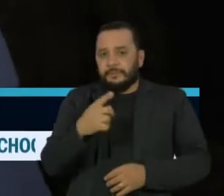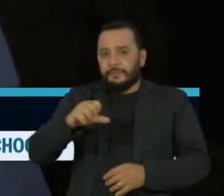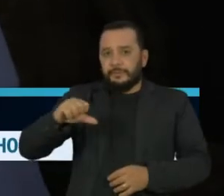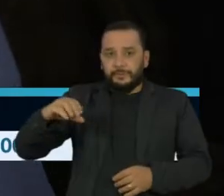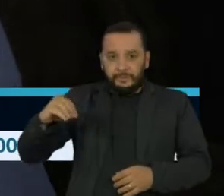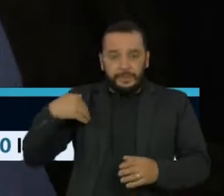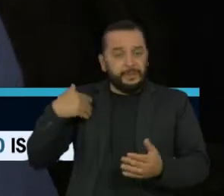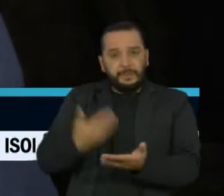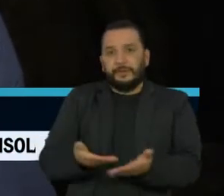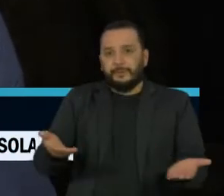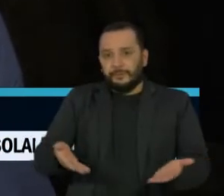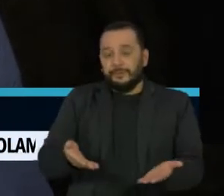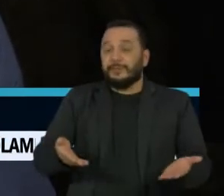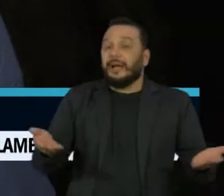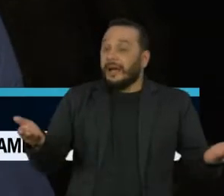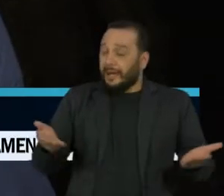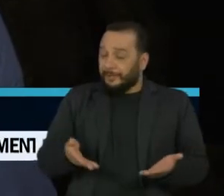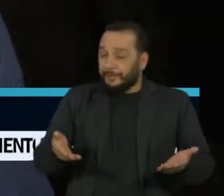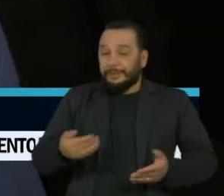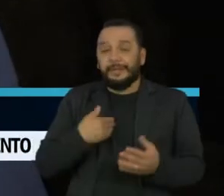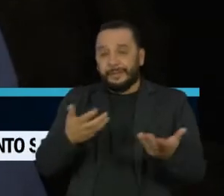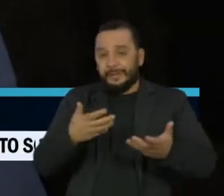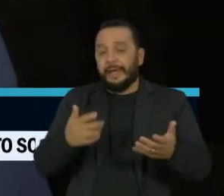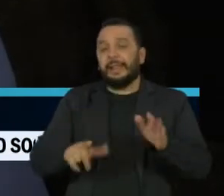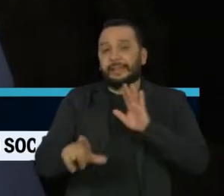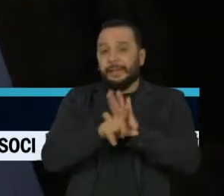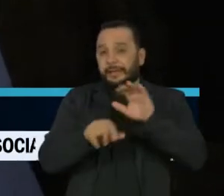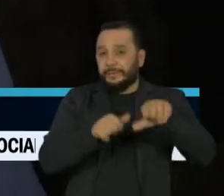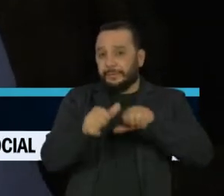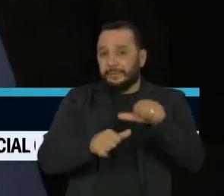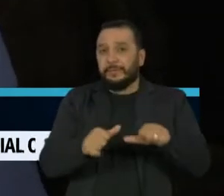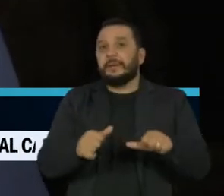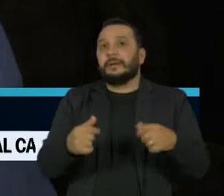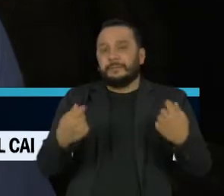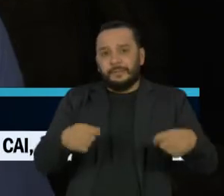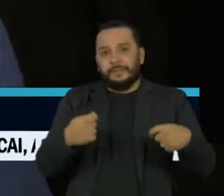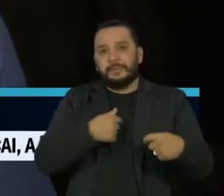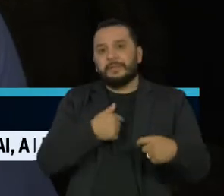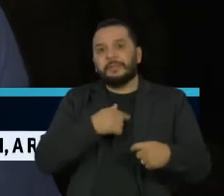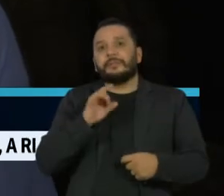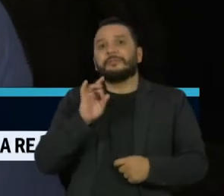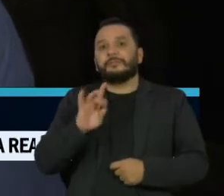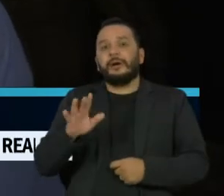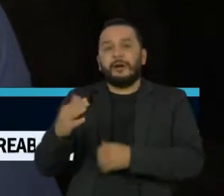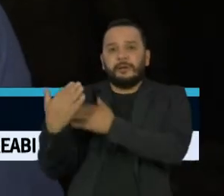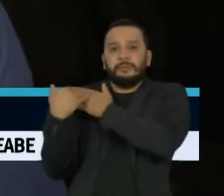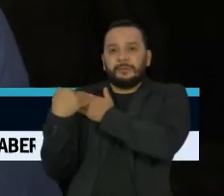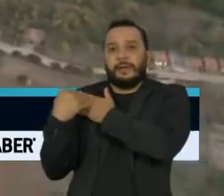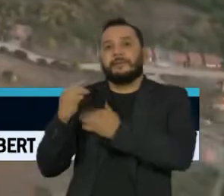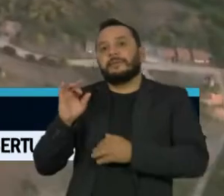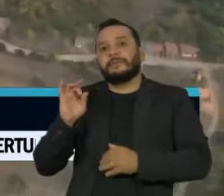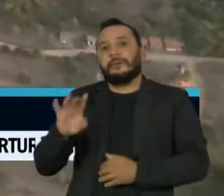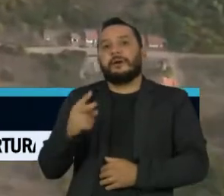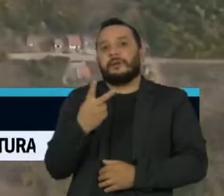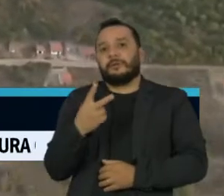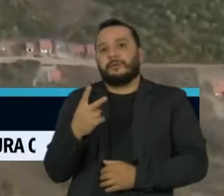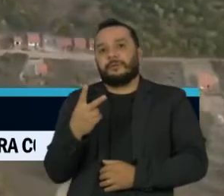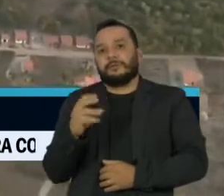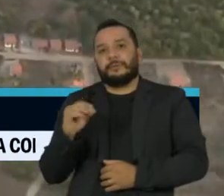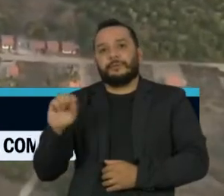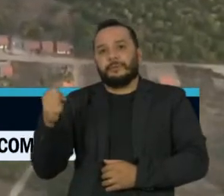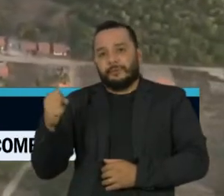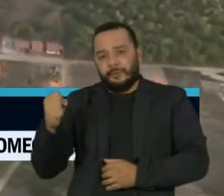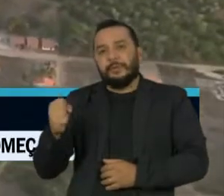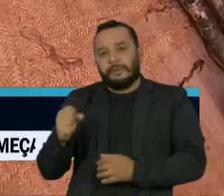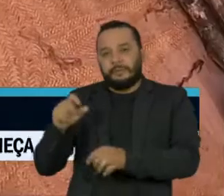bioma seja enquadrado no Código Florestal, que prevê a recuperação só para quem desmatou a partir de 2008. Com isso,